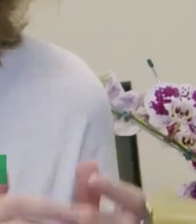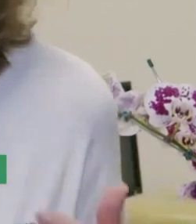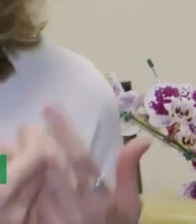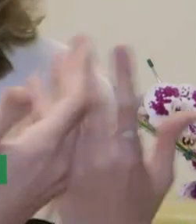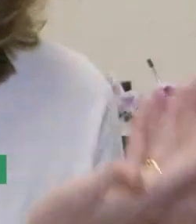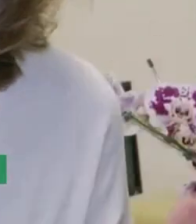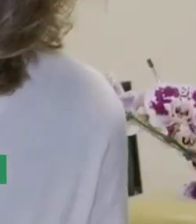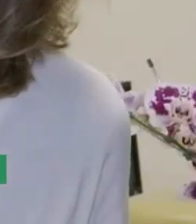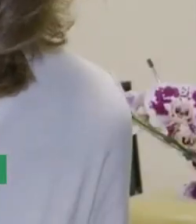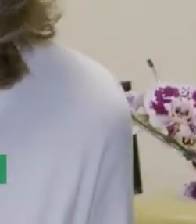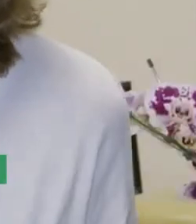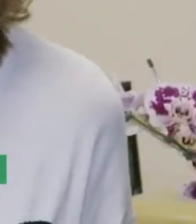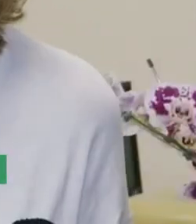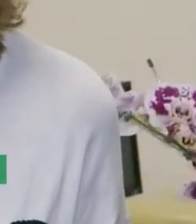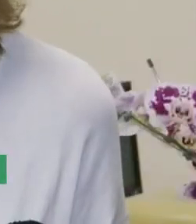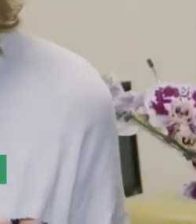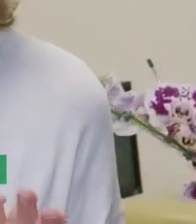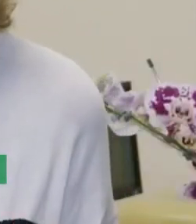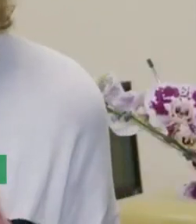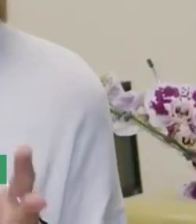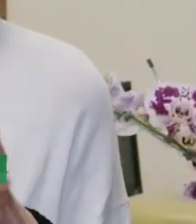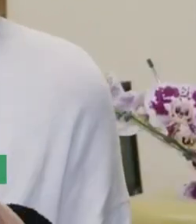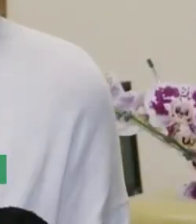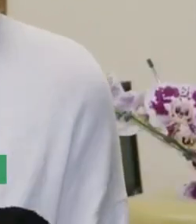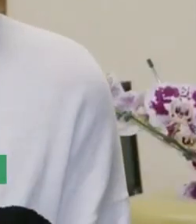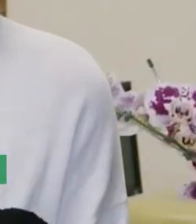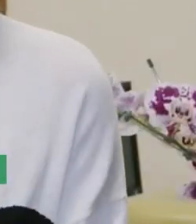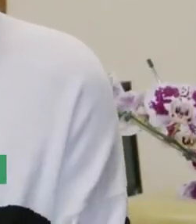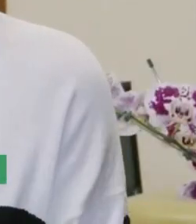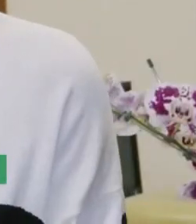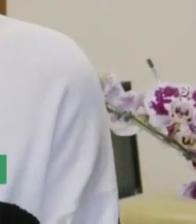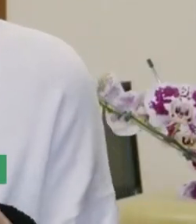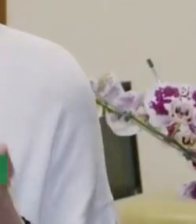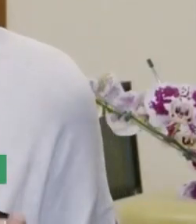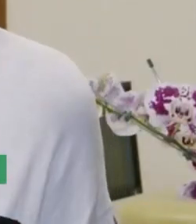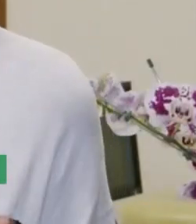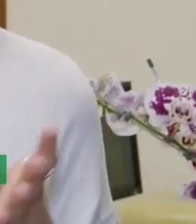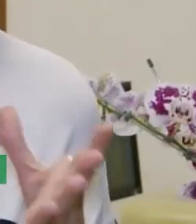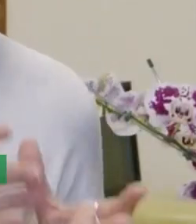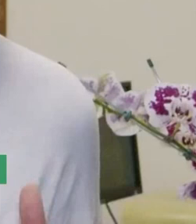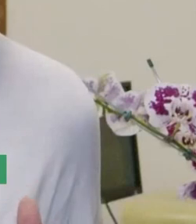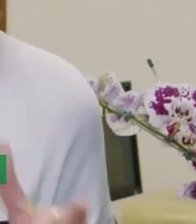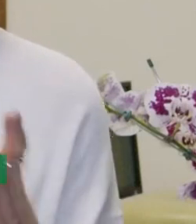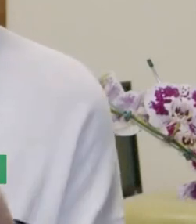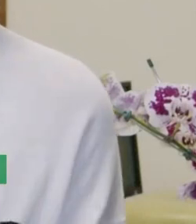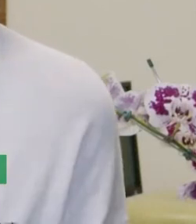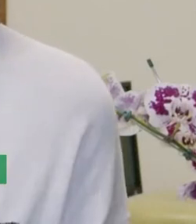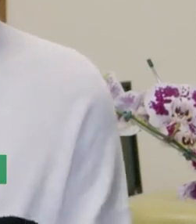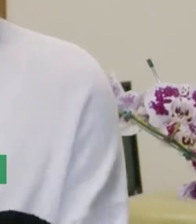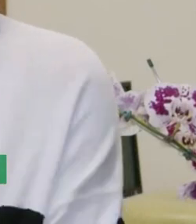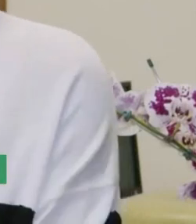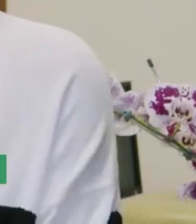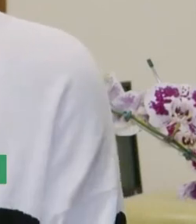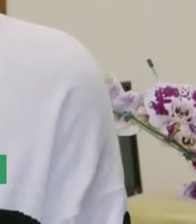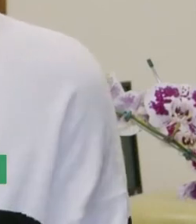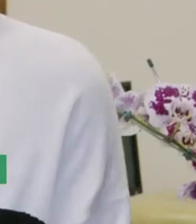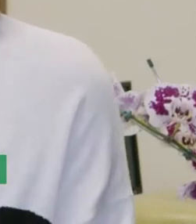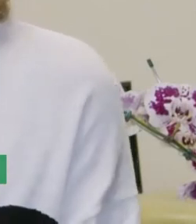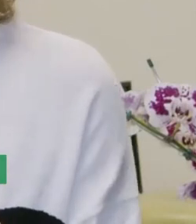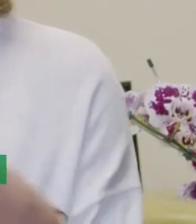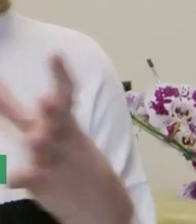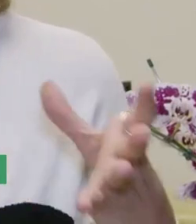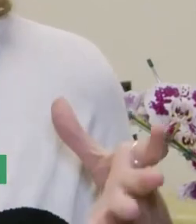mulher ao aborto quando ela quer prosseguir com a sua gestação e a violência moral que são os crimes de calúnia de difamação e